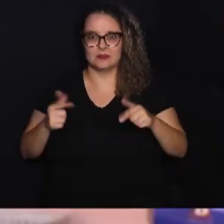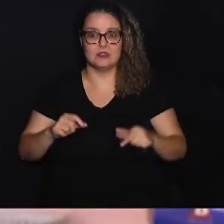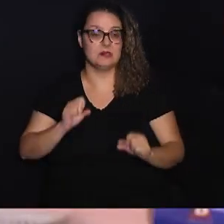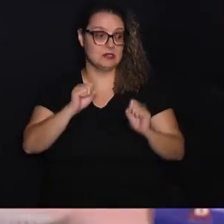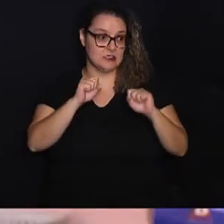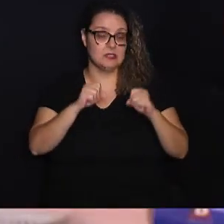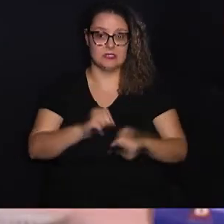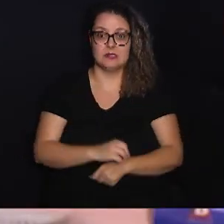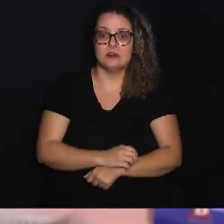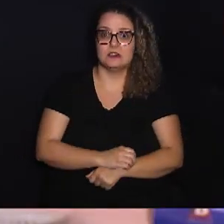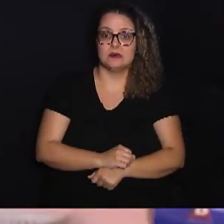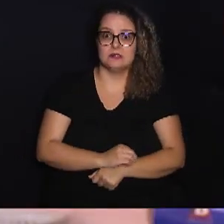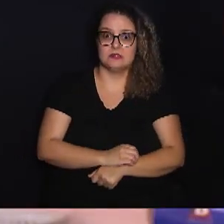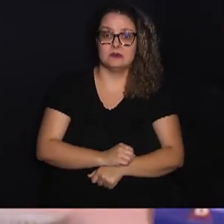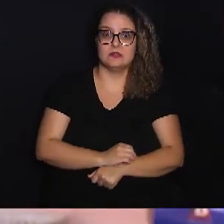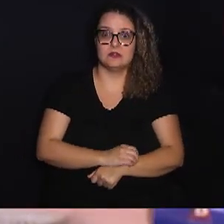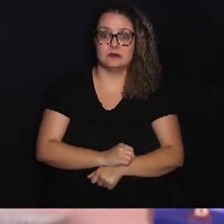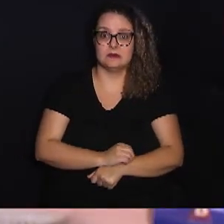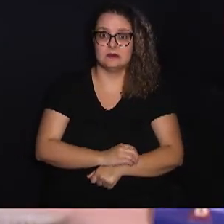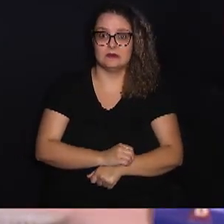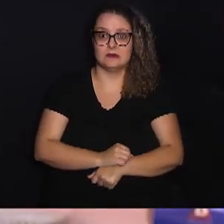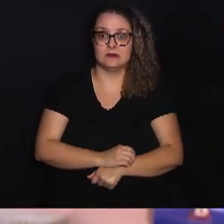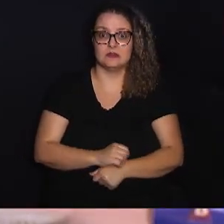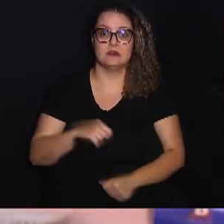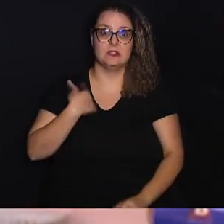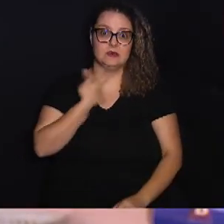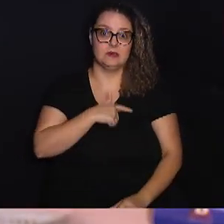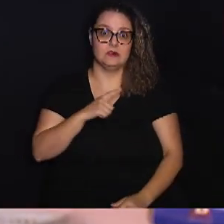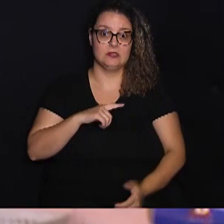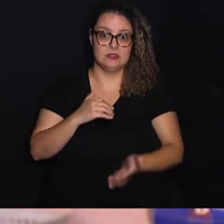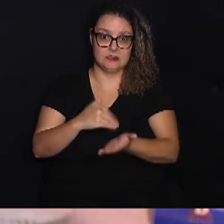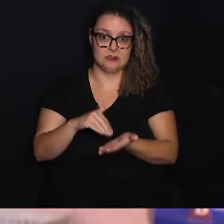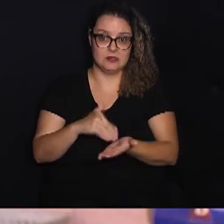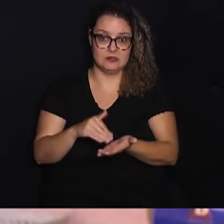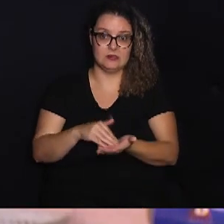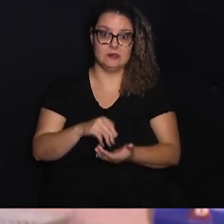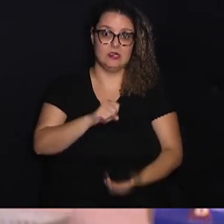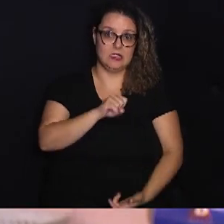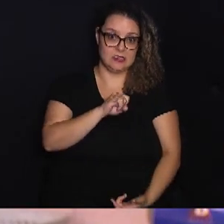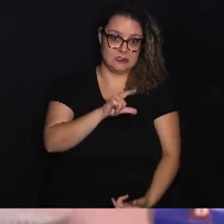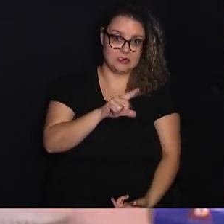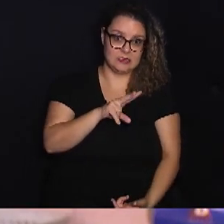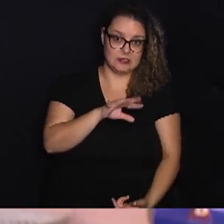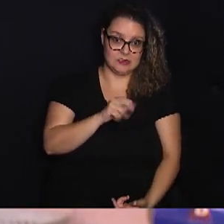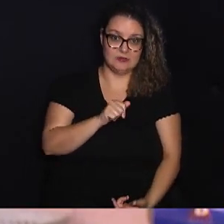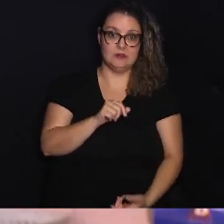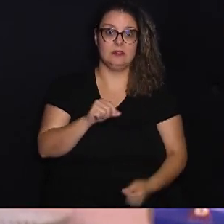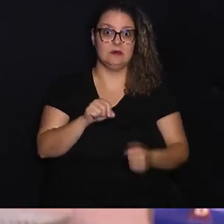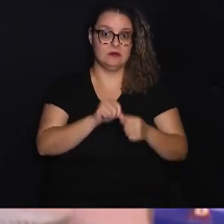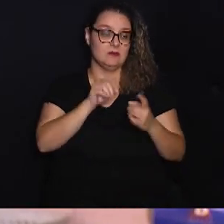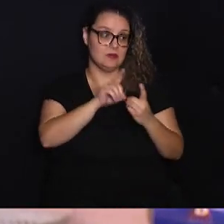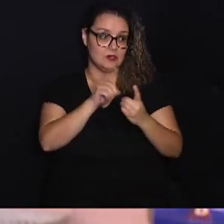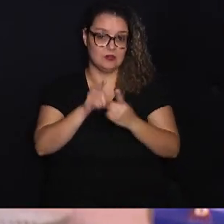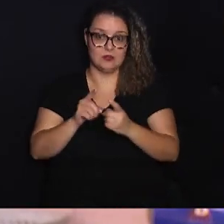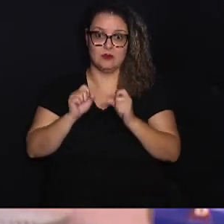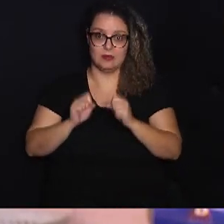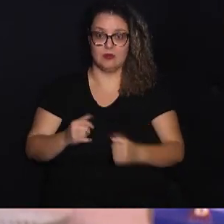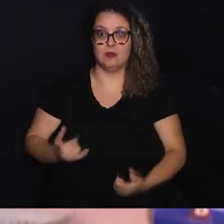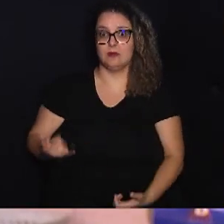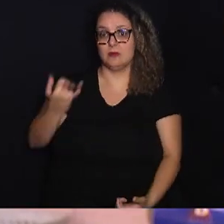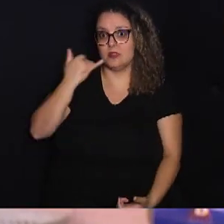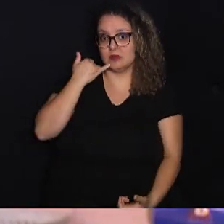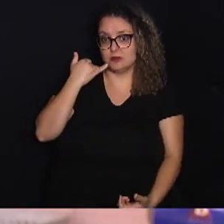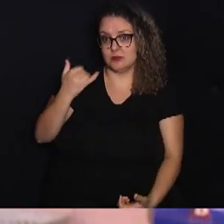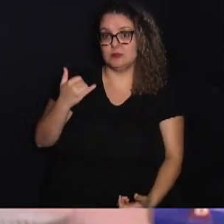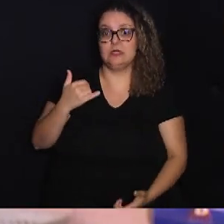Sim, pode entrar. A gente tem na secretaria a Silvia, que faz o atendimento, né? Pode ser pelo telefone